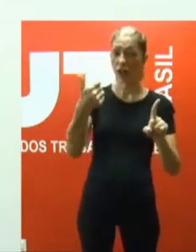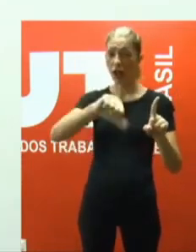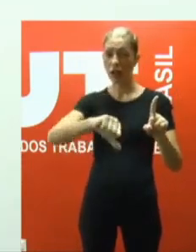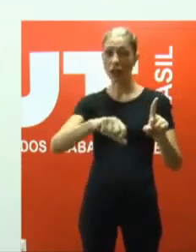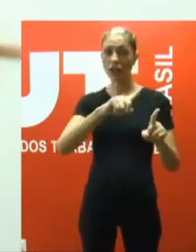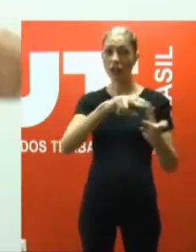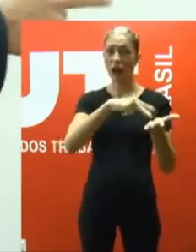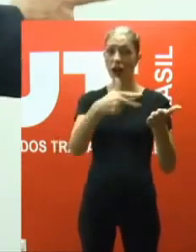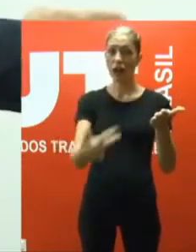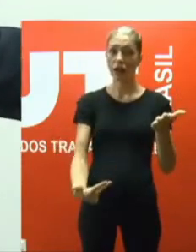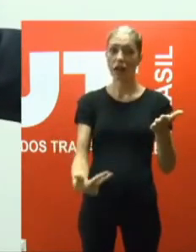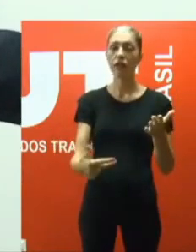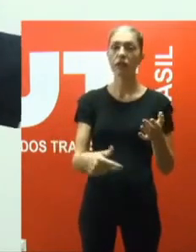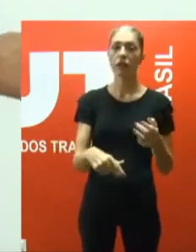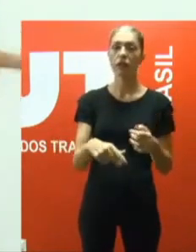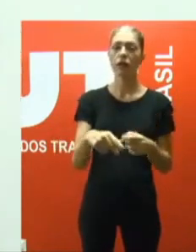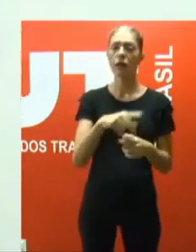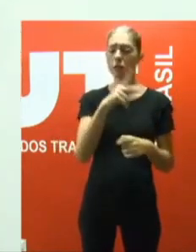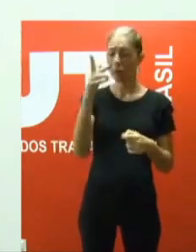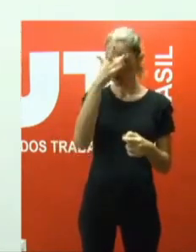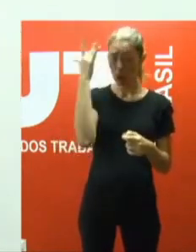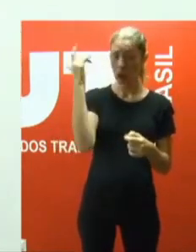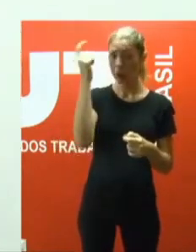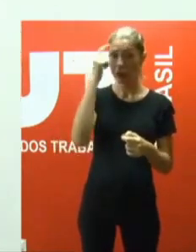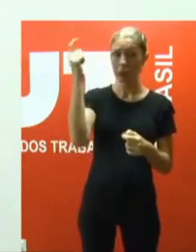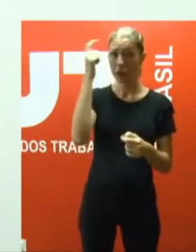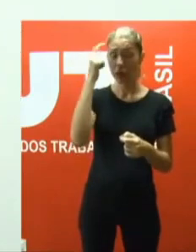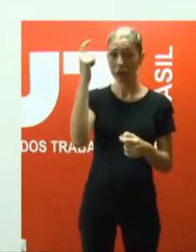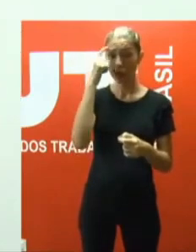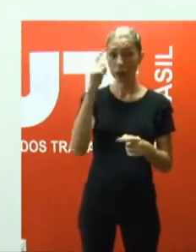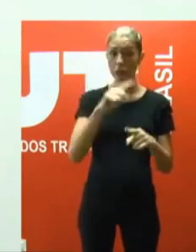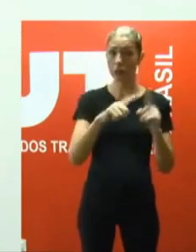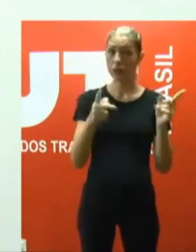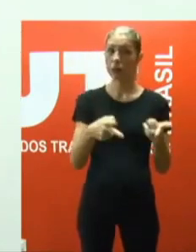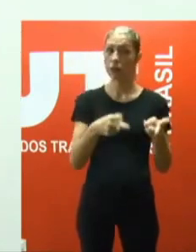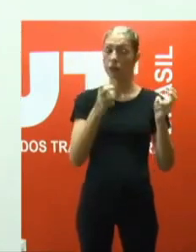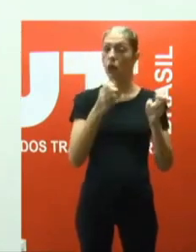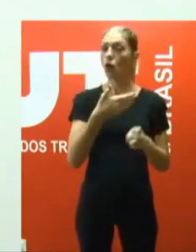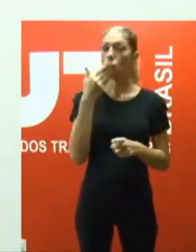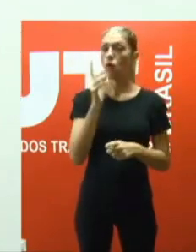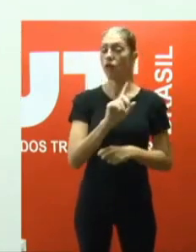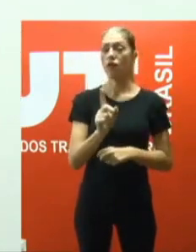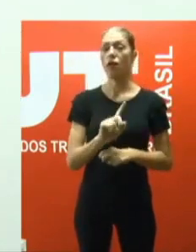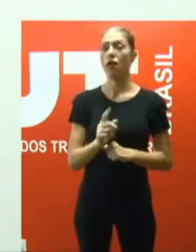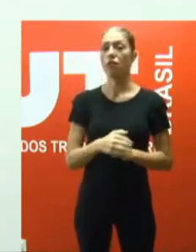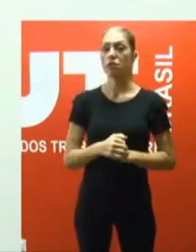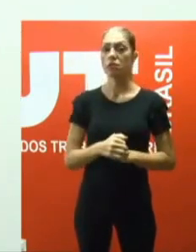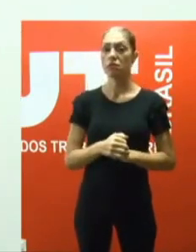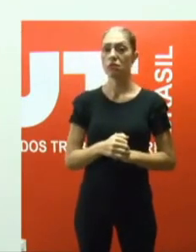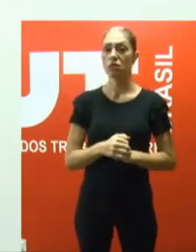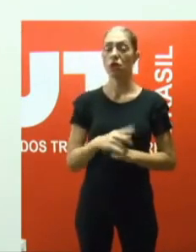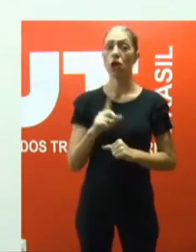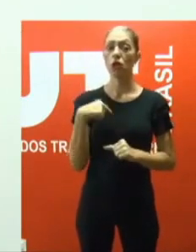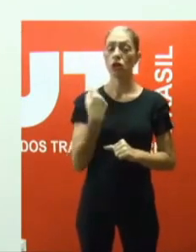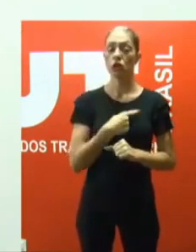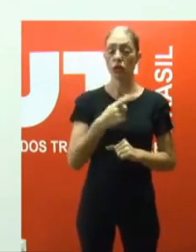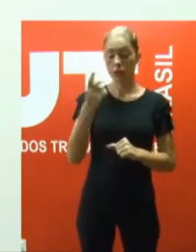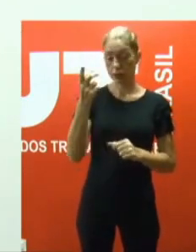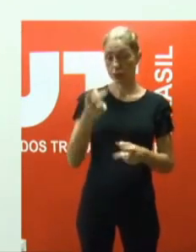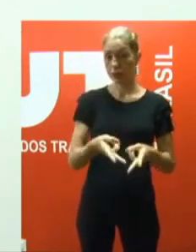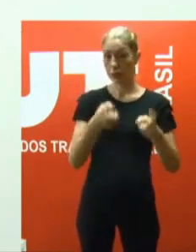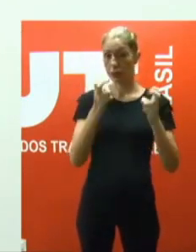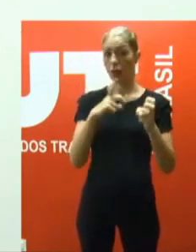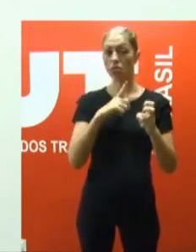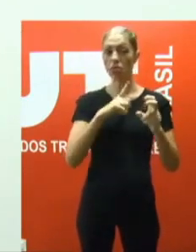Bolsonaro é o cara que mais caiu do governo. E a gente percebe que não é fácil assim. Não é fácil, a gente percebe que ele tem uma